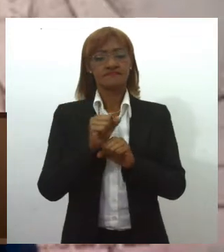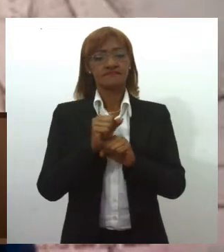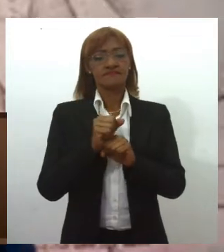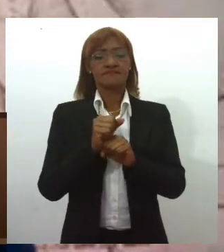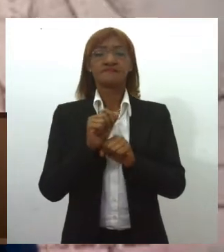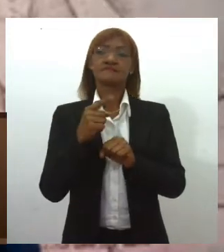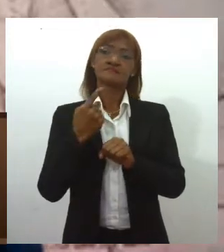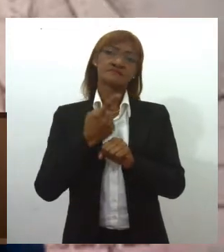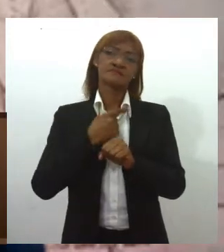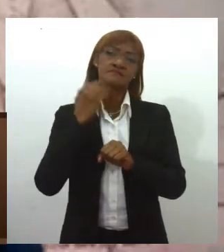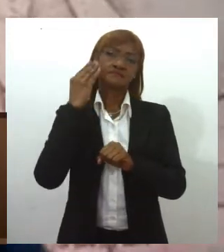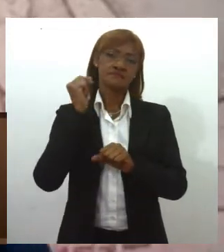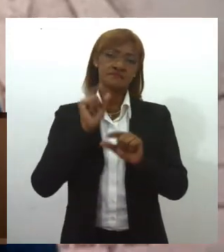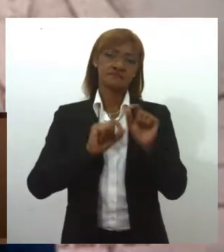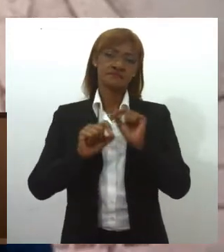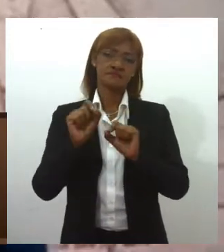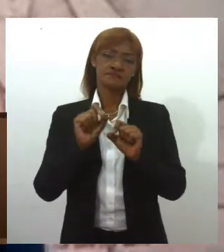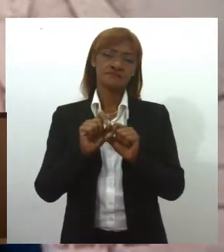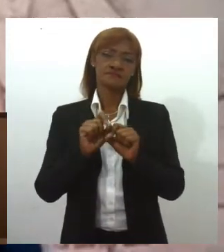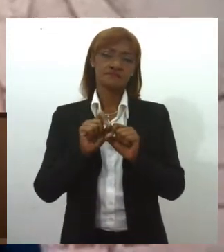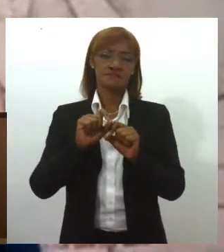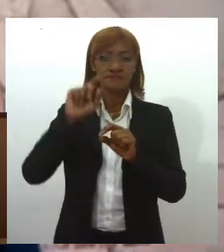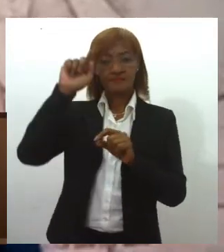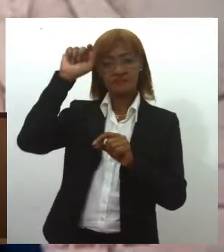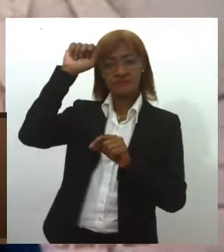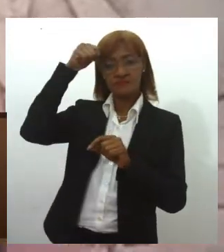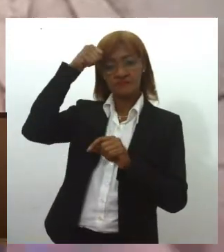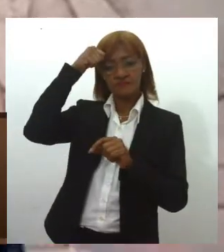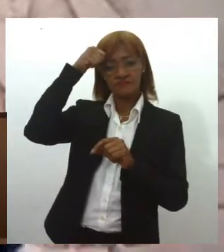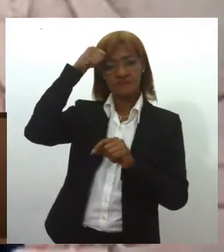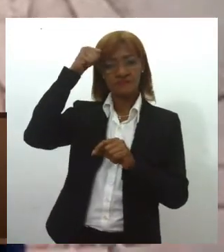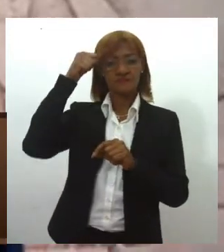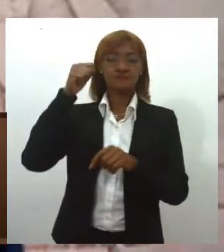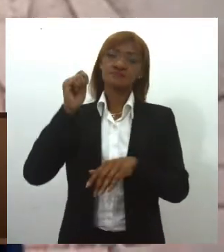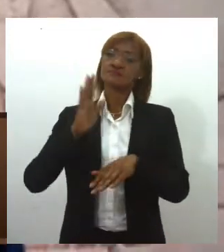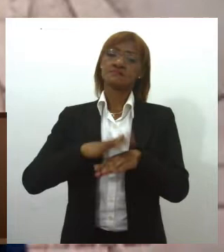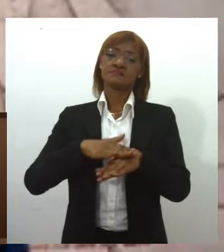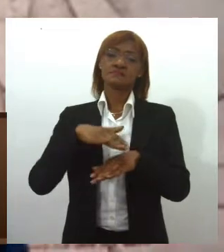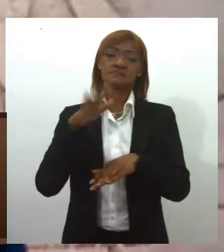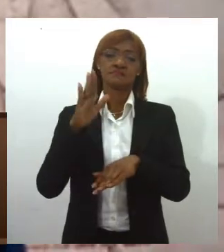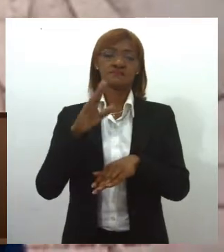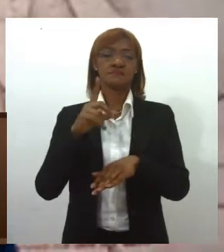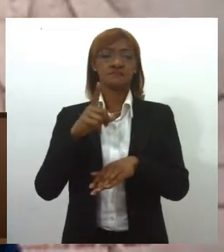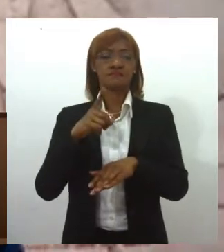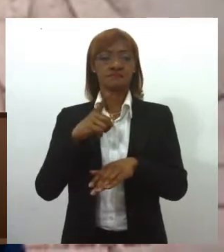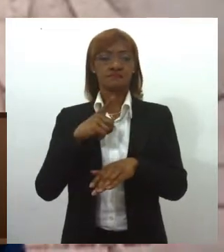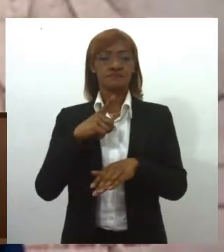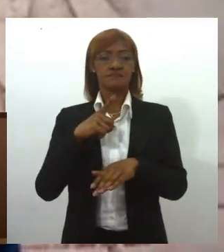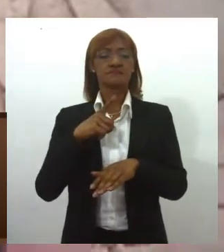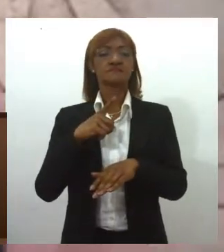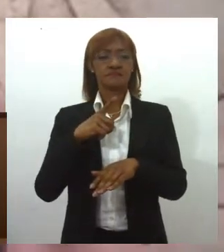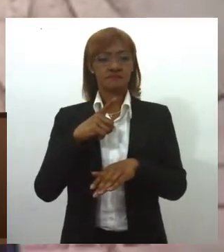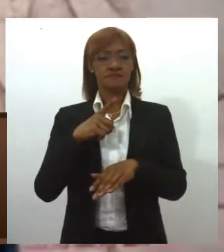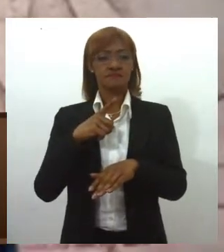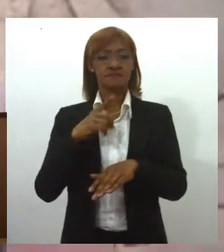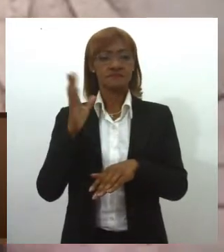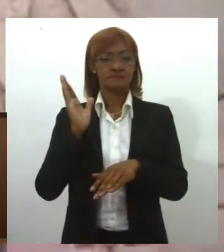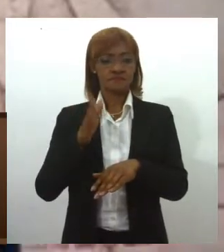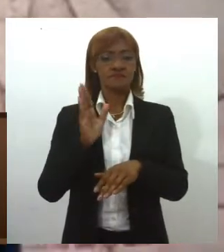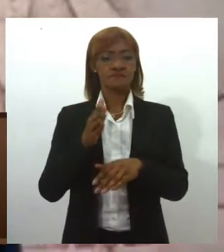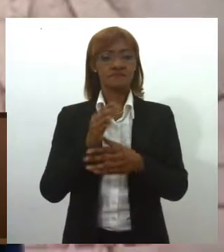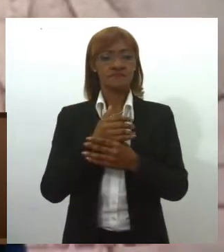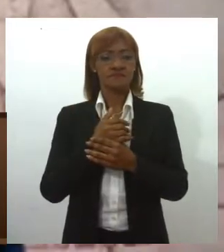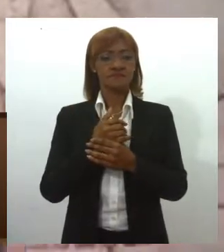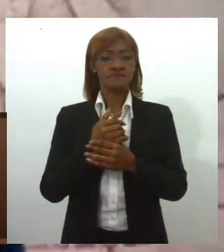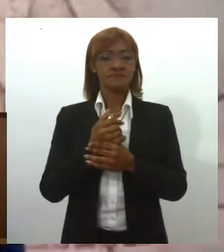que a raça negra é a que mais tem risco e a raça asiática que tem menos risco. Isso